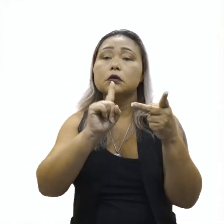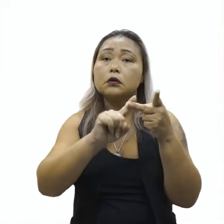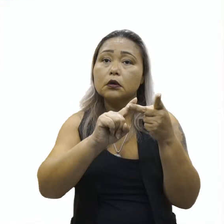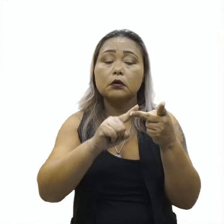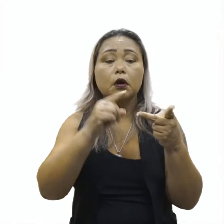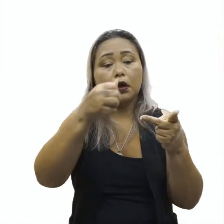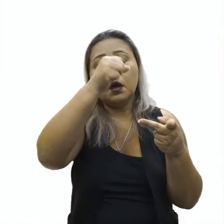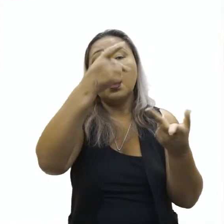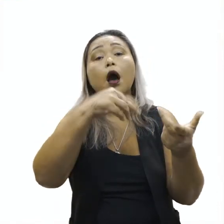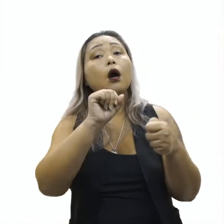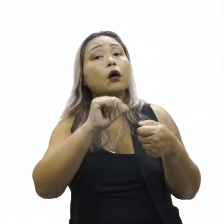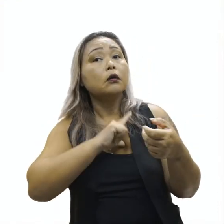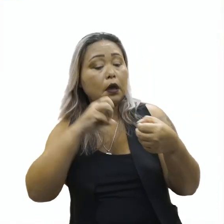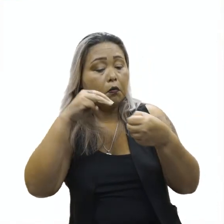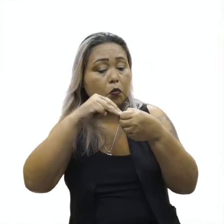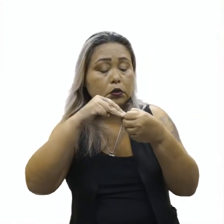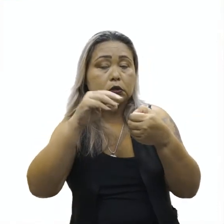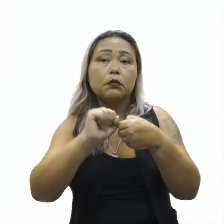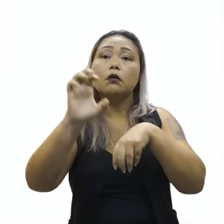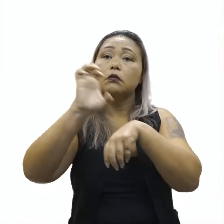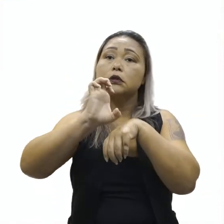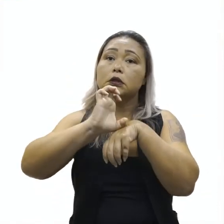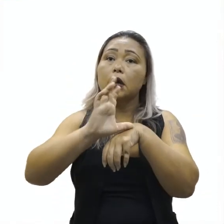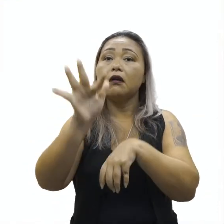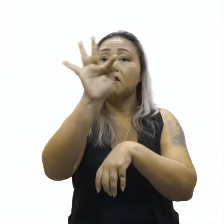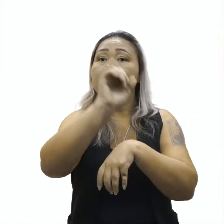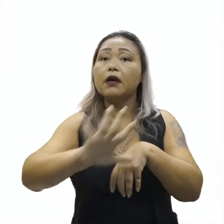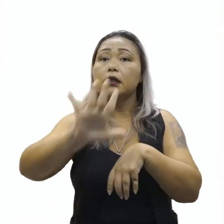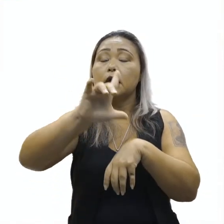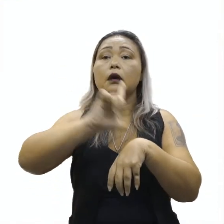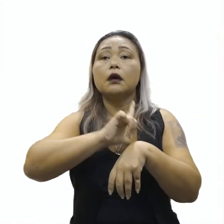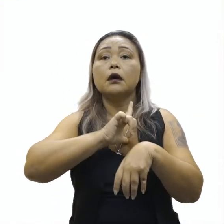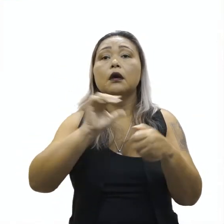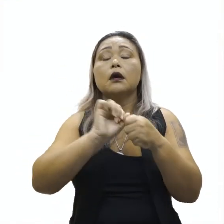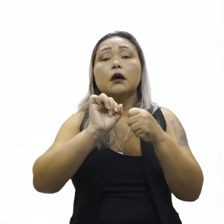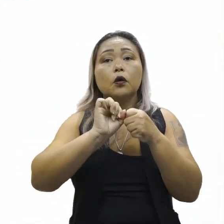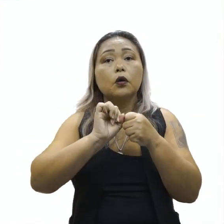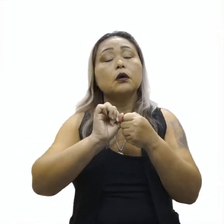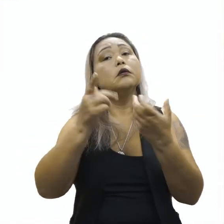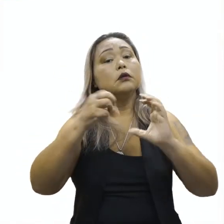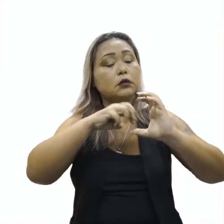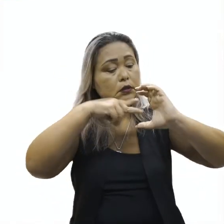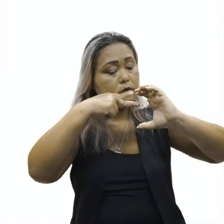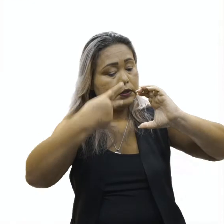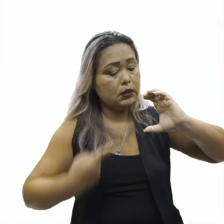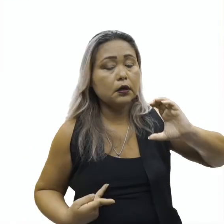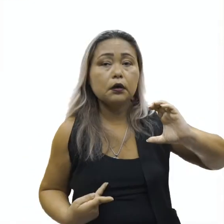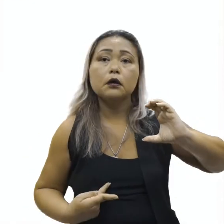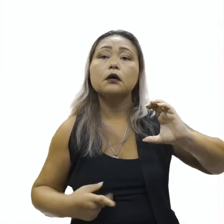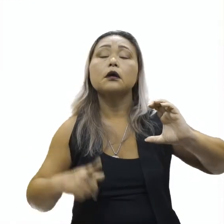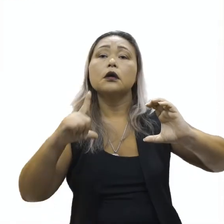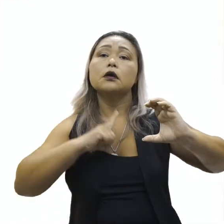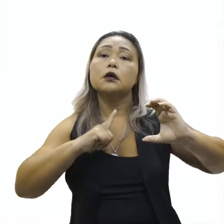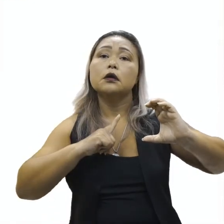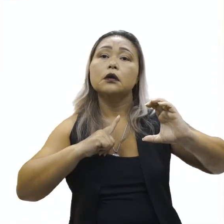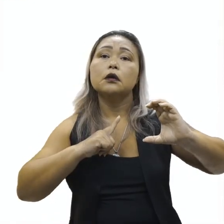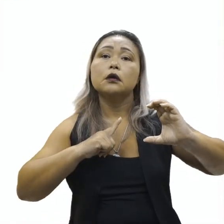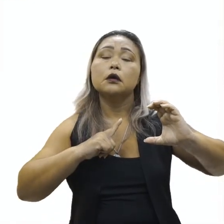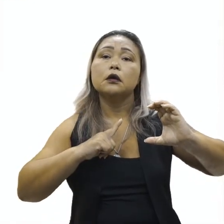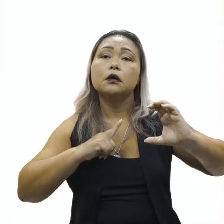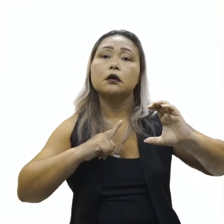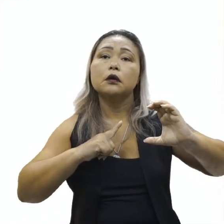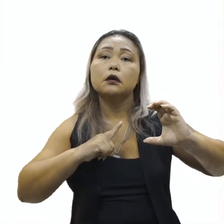municipal, estadual e federal. Por isso a gente tem a Câmara de Vereadores, a gente tem a Câmara